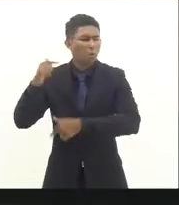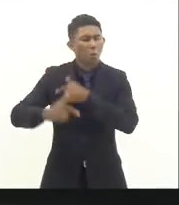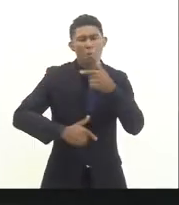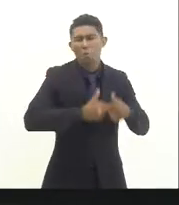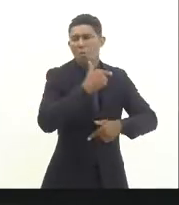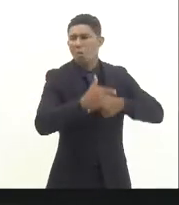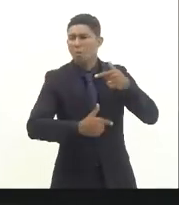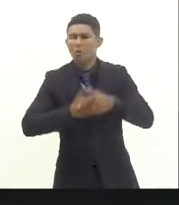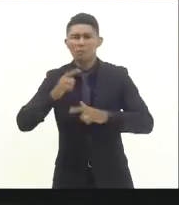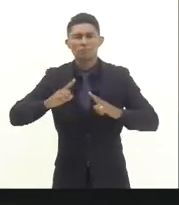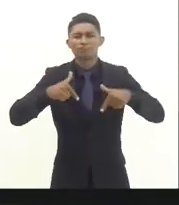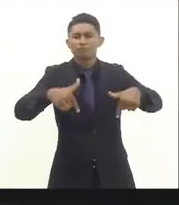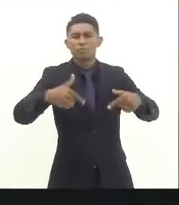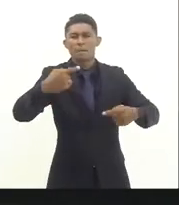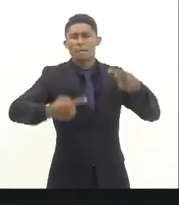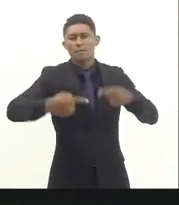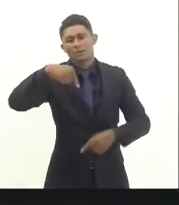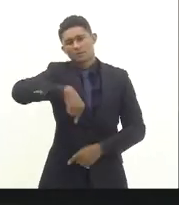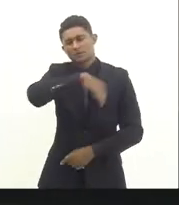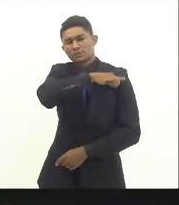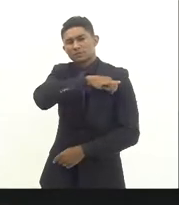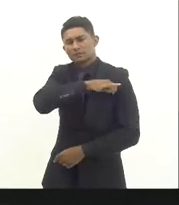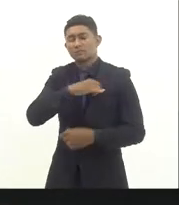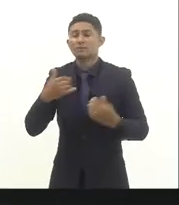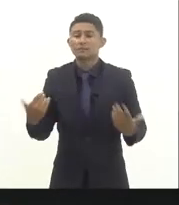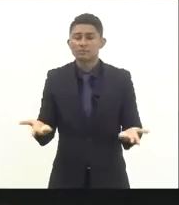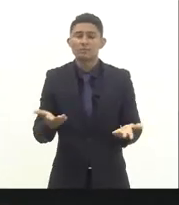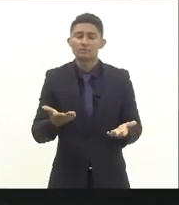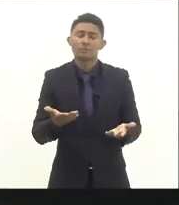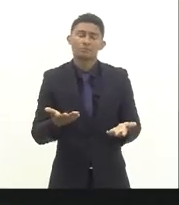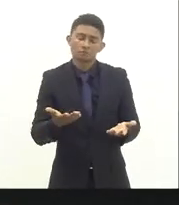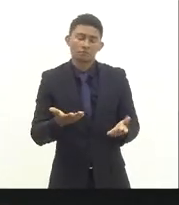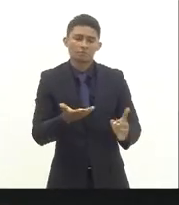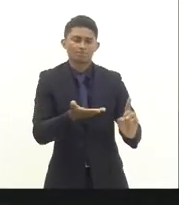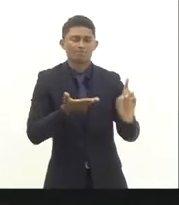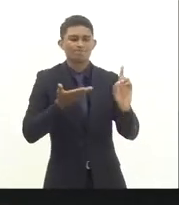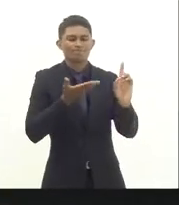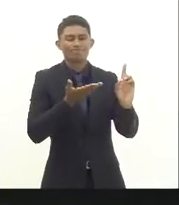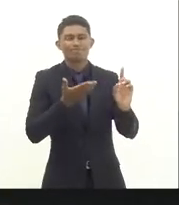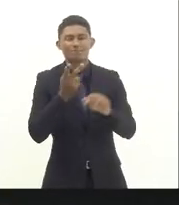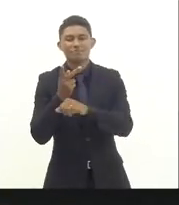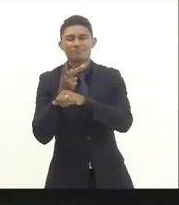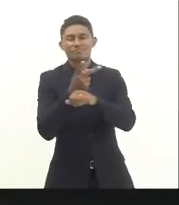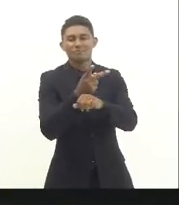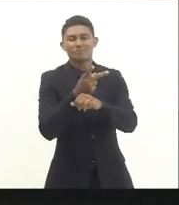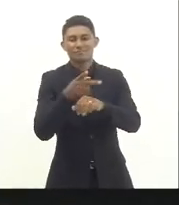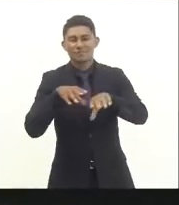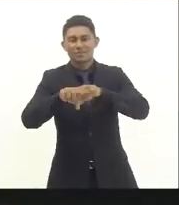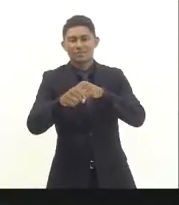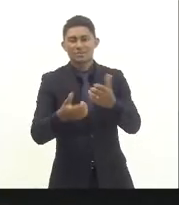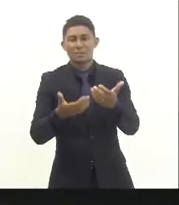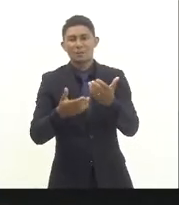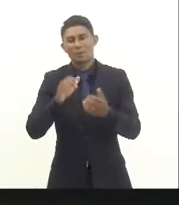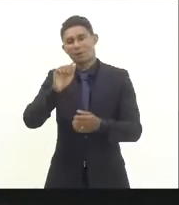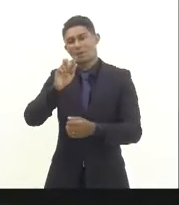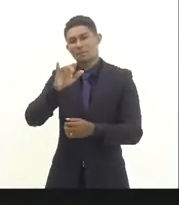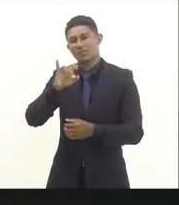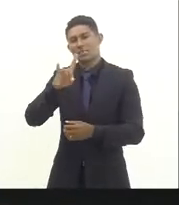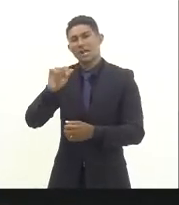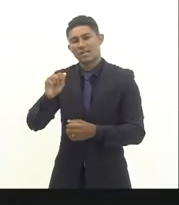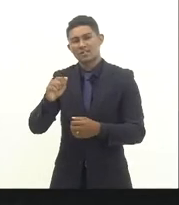relevância na atuação política nesse estado e portanto que cai muito bem o título de prova de Abdias Nascimento